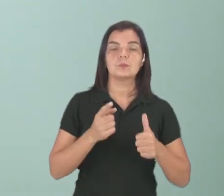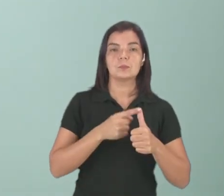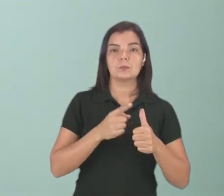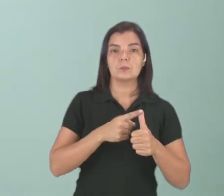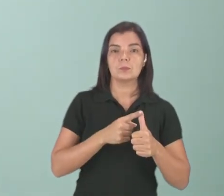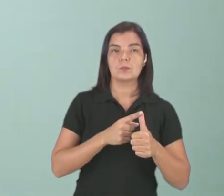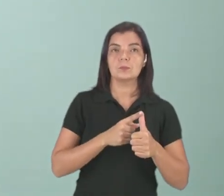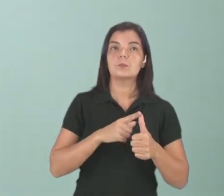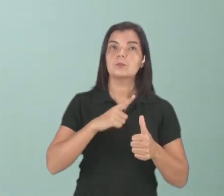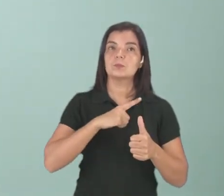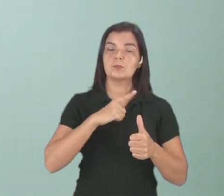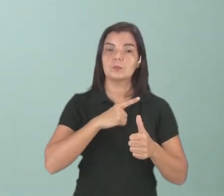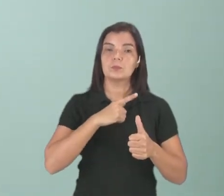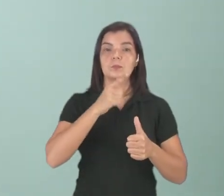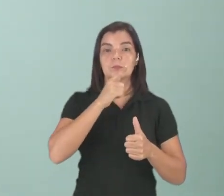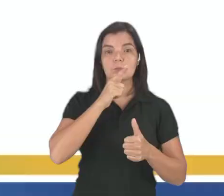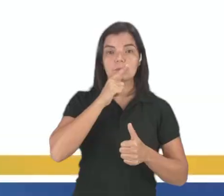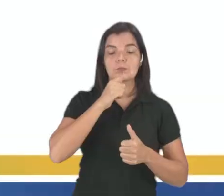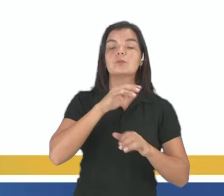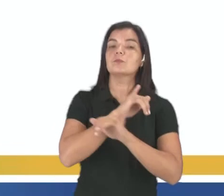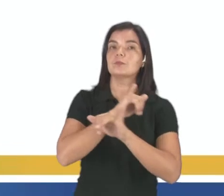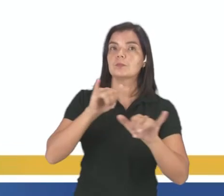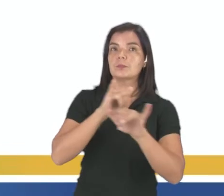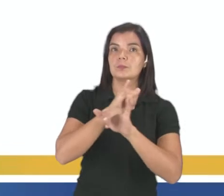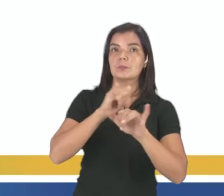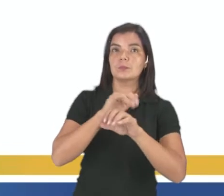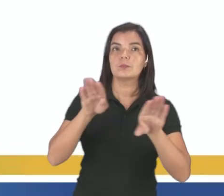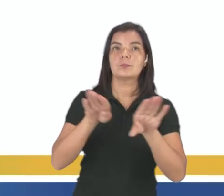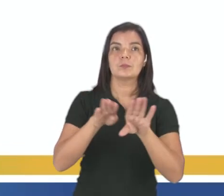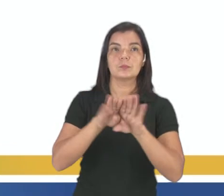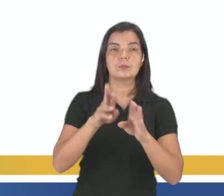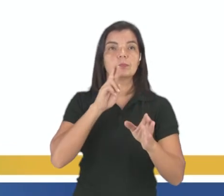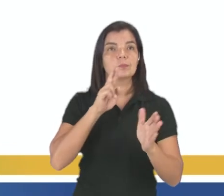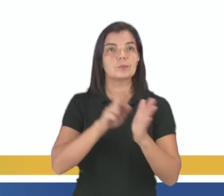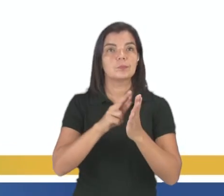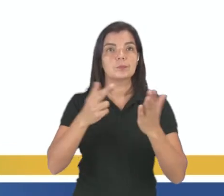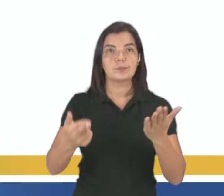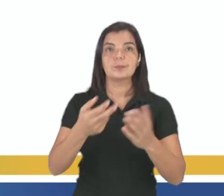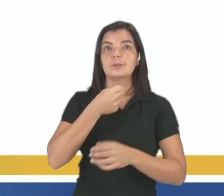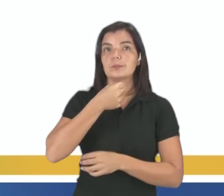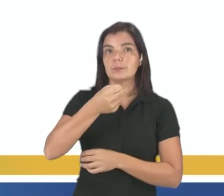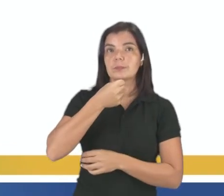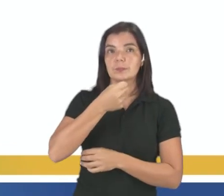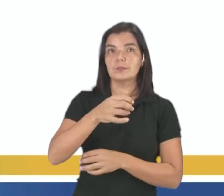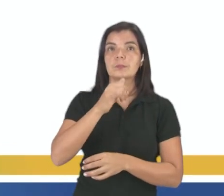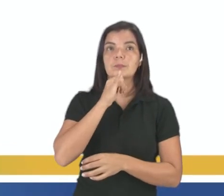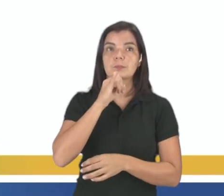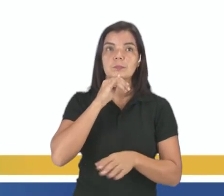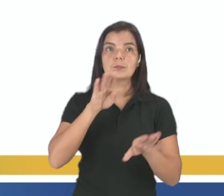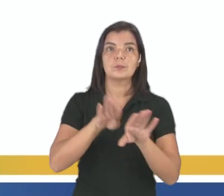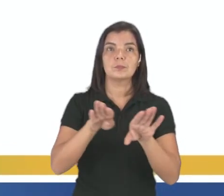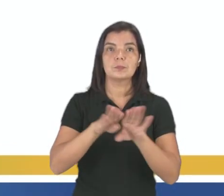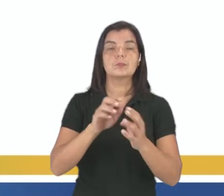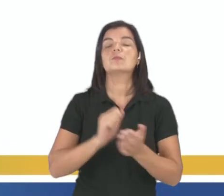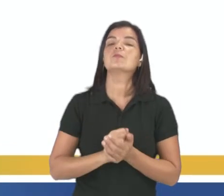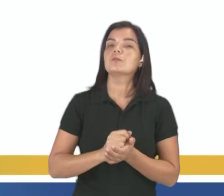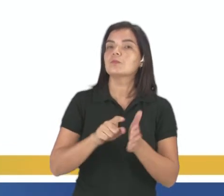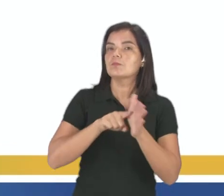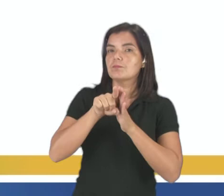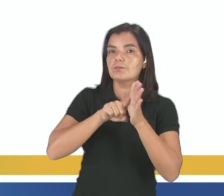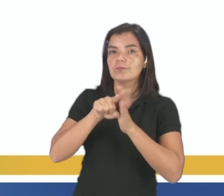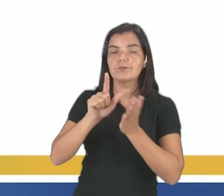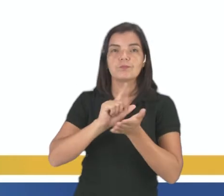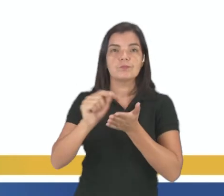ejemplos, nosotros tenemos los vehículos de información como periódicos, revistas, entrevistas, ok? Los artículos científicos